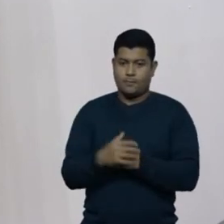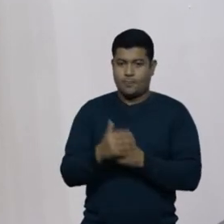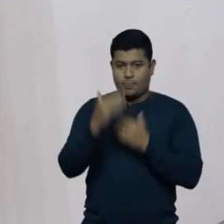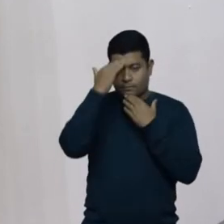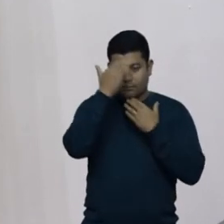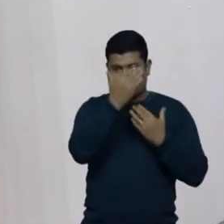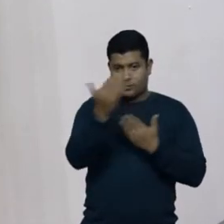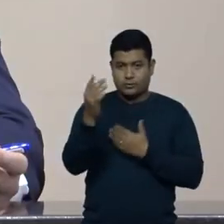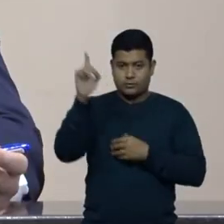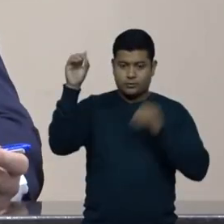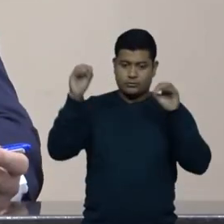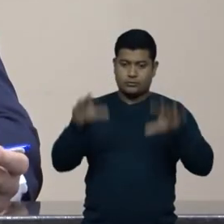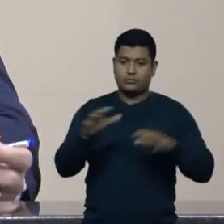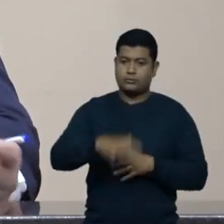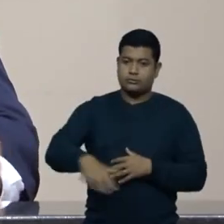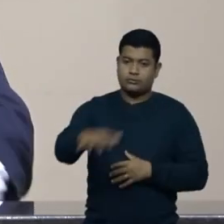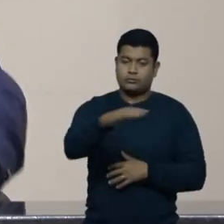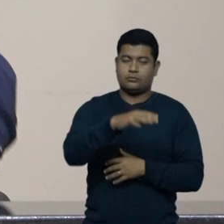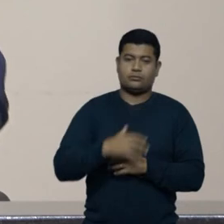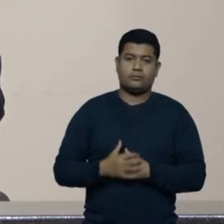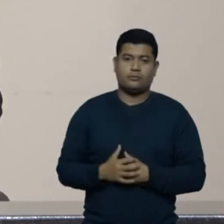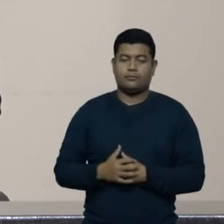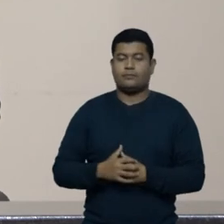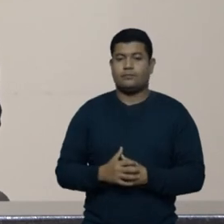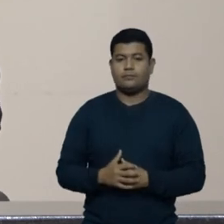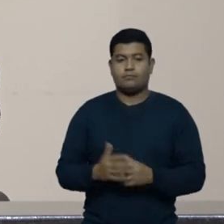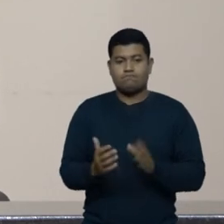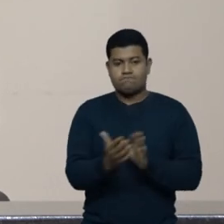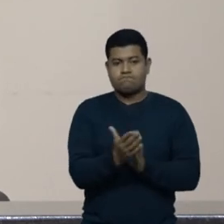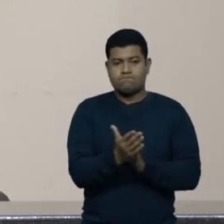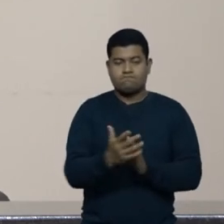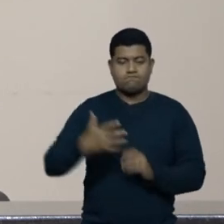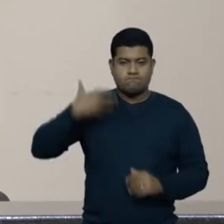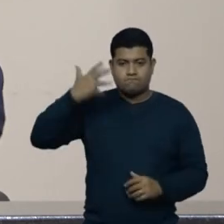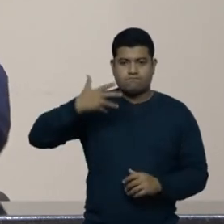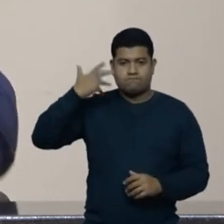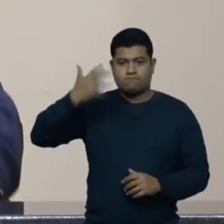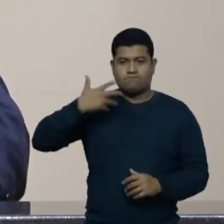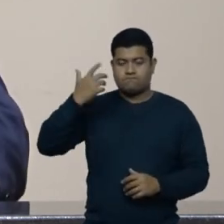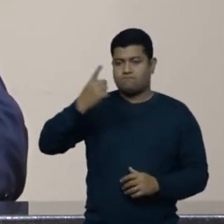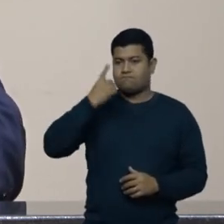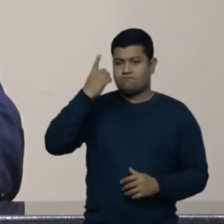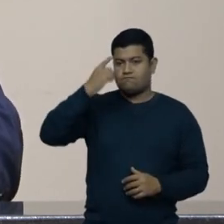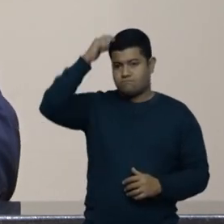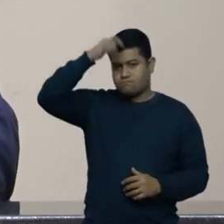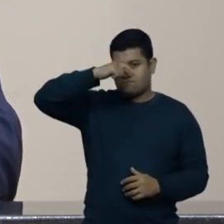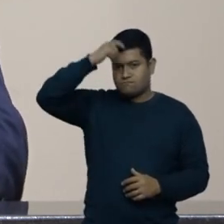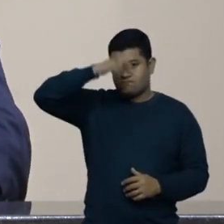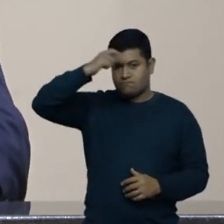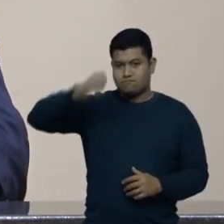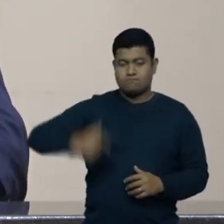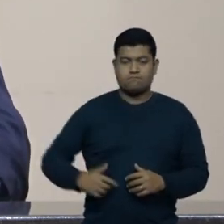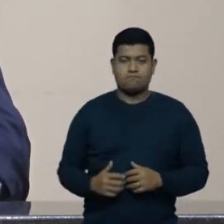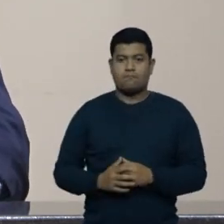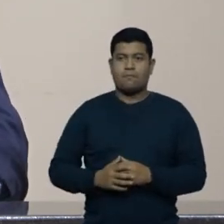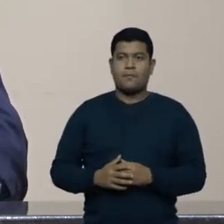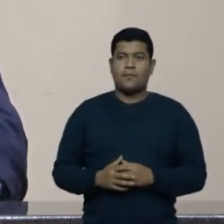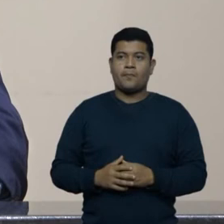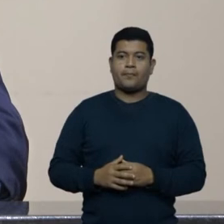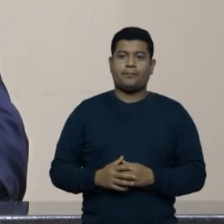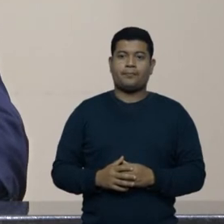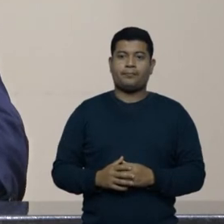todos. Parabéns pelo pronunciamento, deputado Maurício. Importante. Pela ordem, presidente, sargento